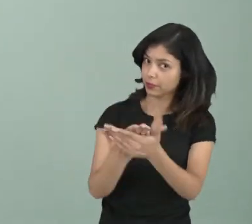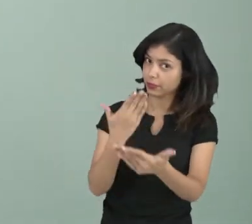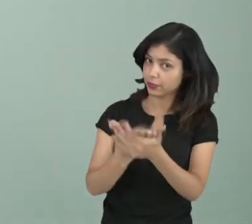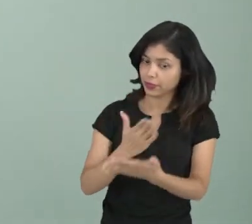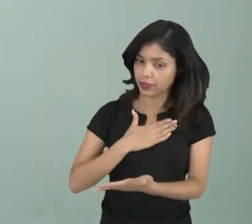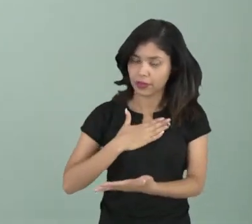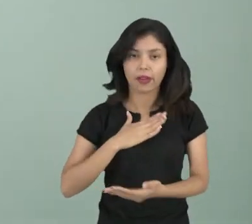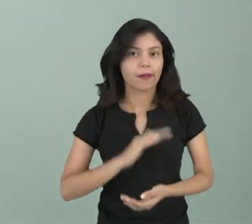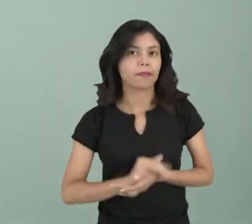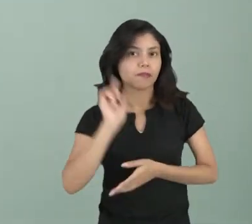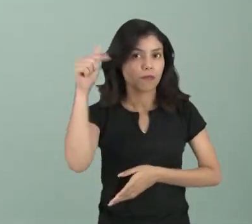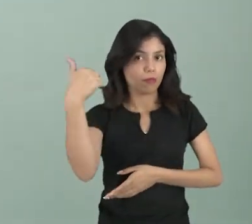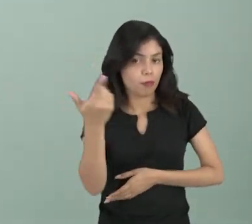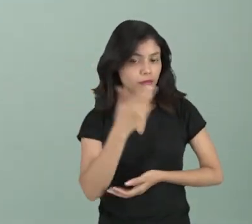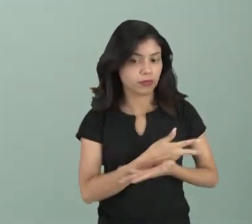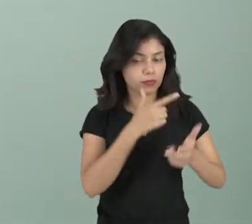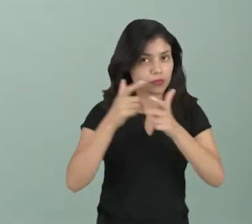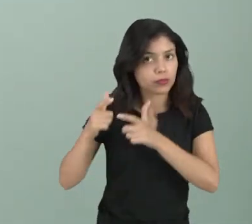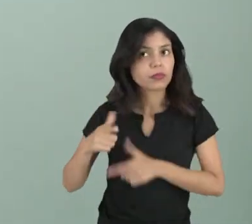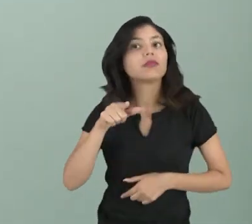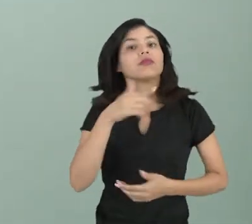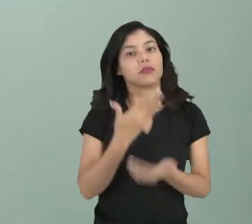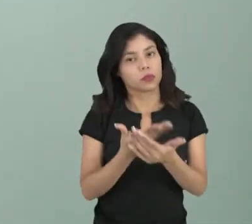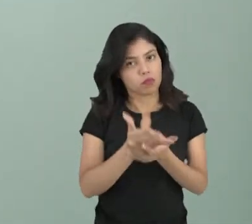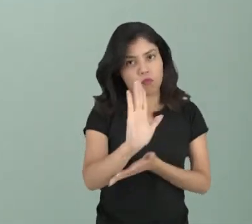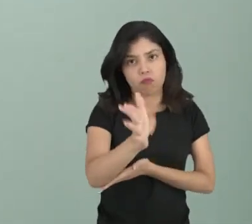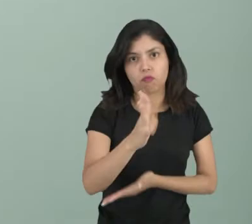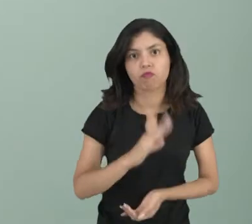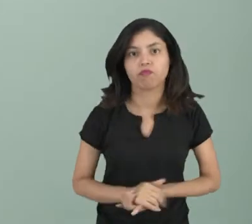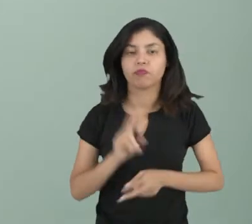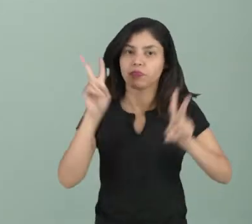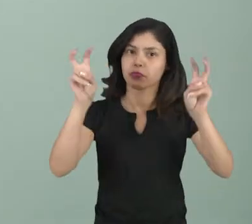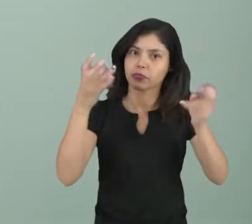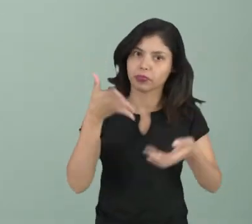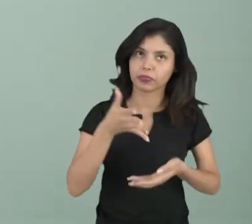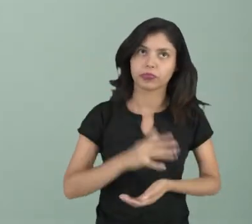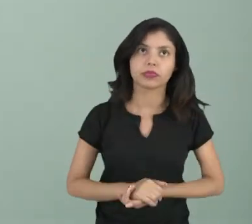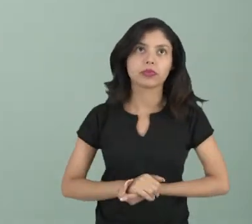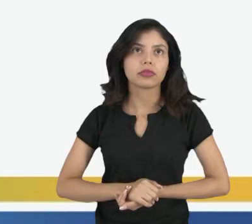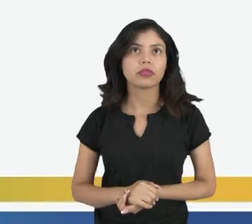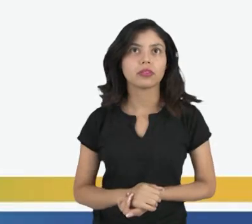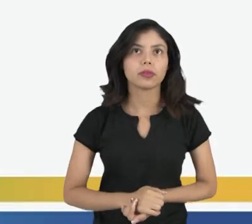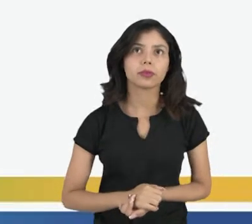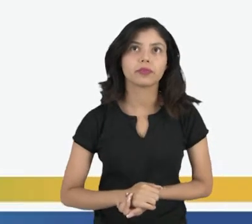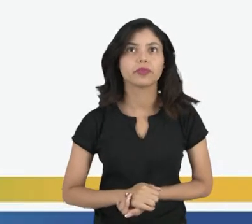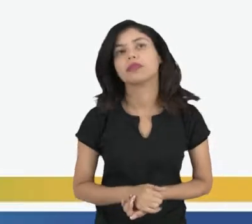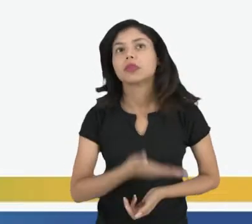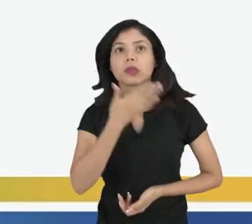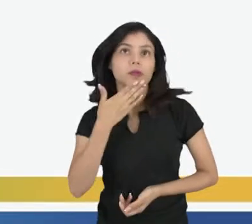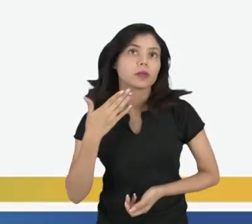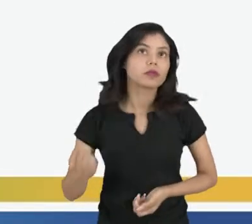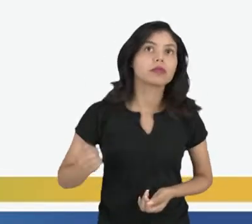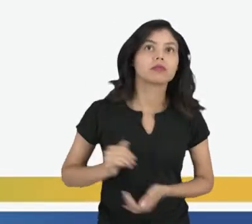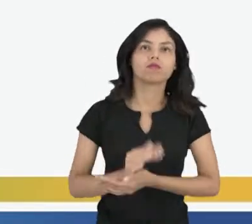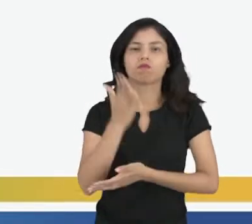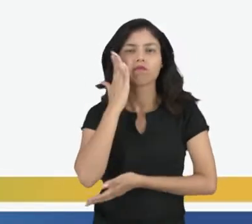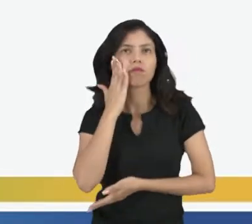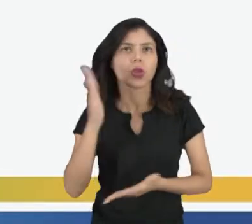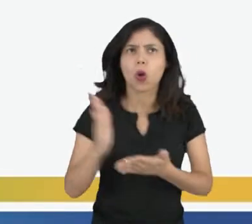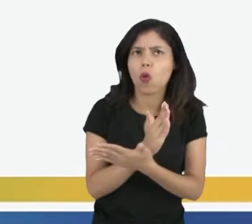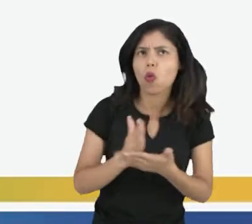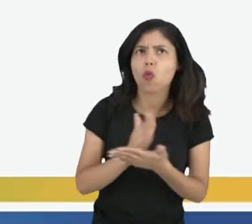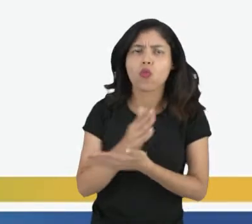outras aulas minhas ou em outras ocasiões que você estudou esse mesmo assunto vamos lá então olha só para melhor